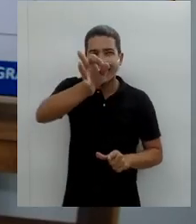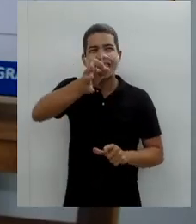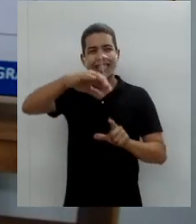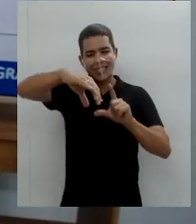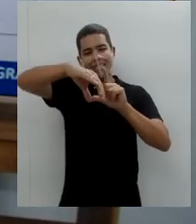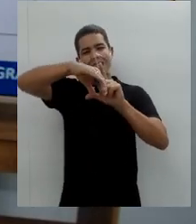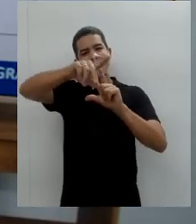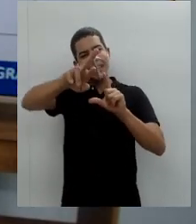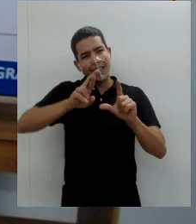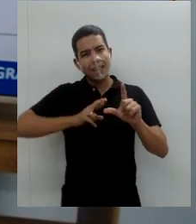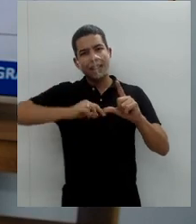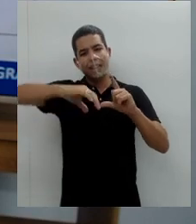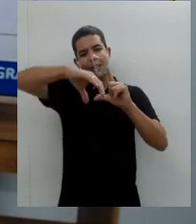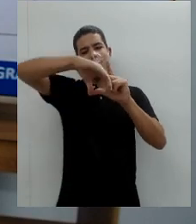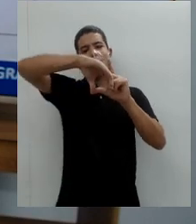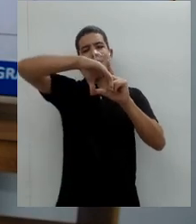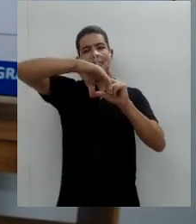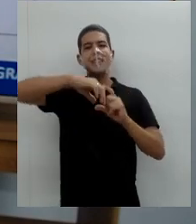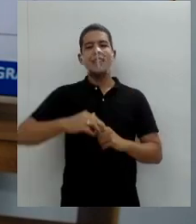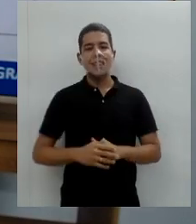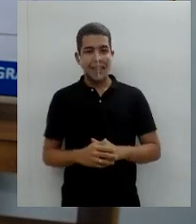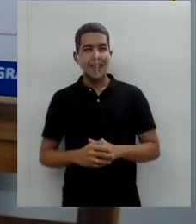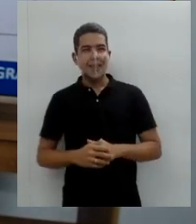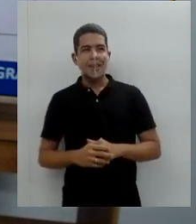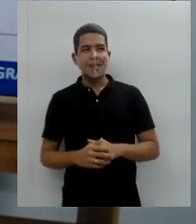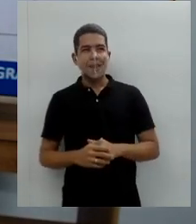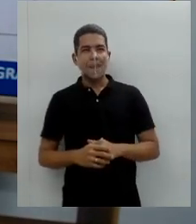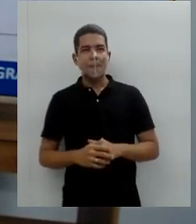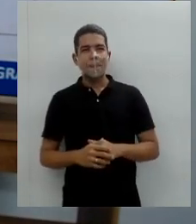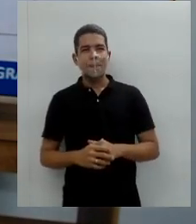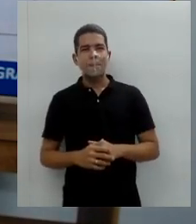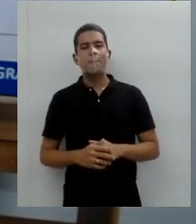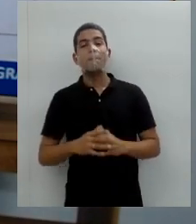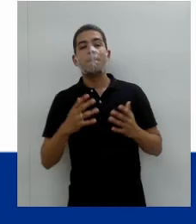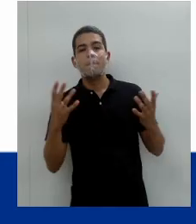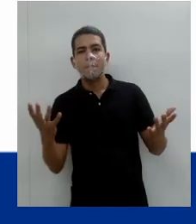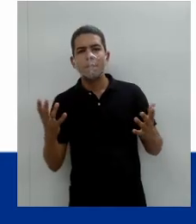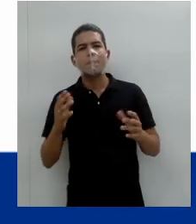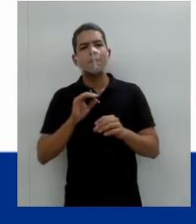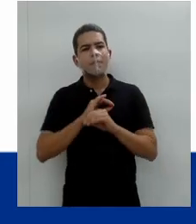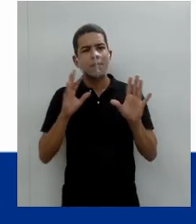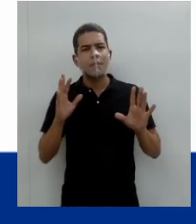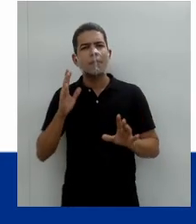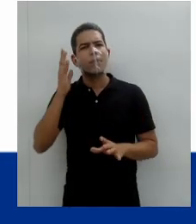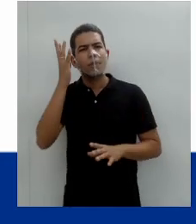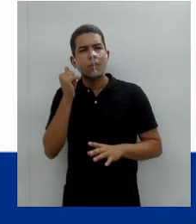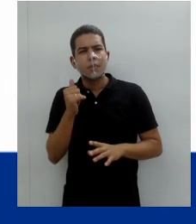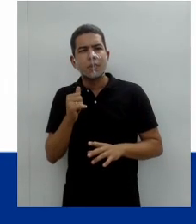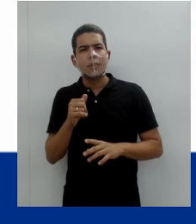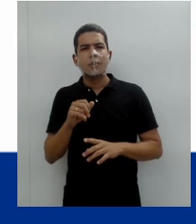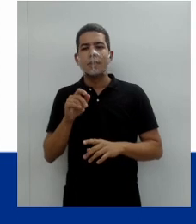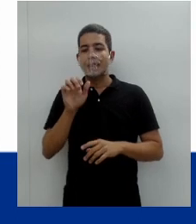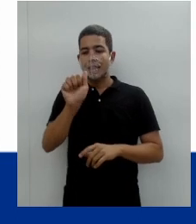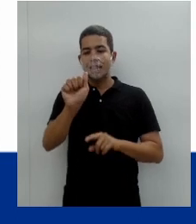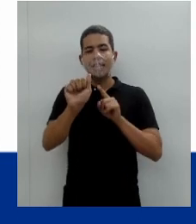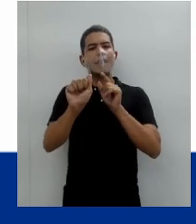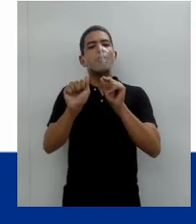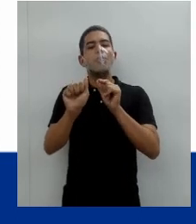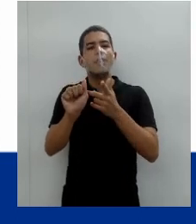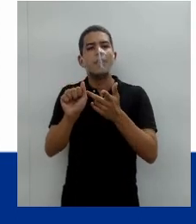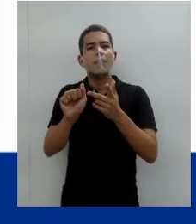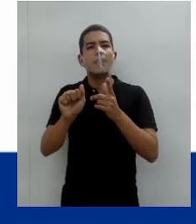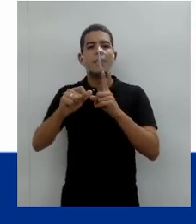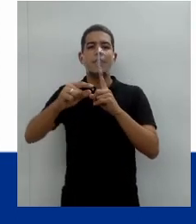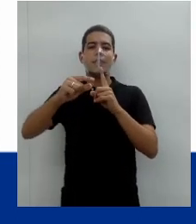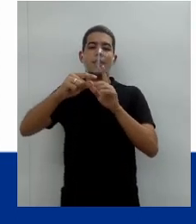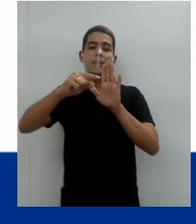que respondeu que tem a parábola com concavidade voltada para baixo, logo tu já sabe, ó, o coeficiente A aqui